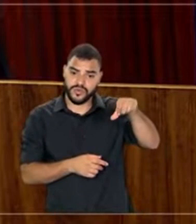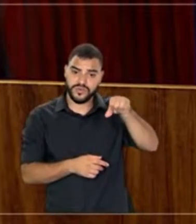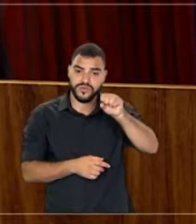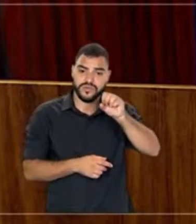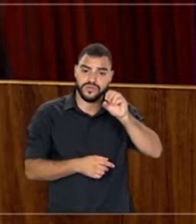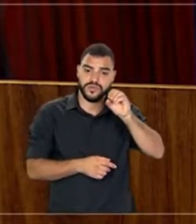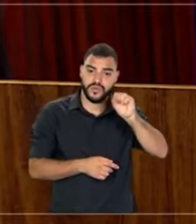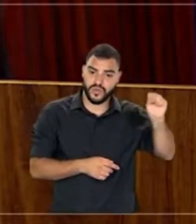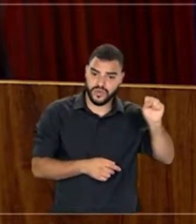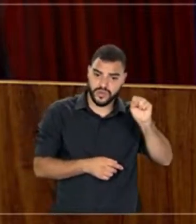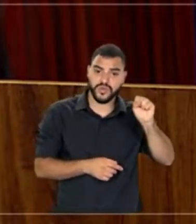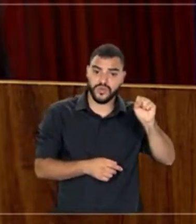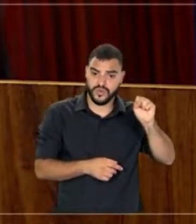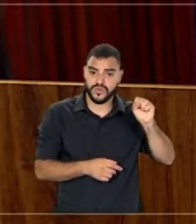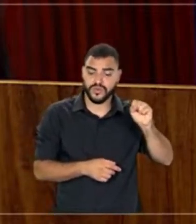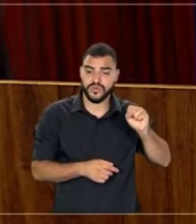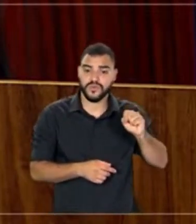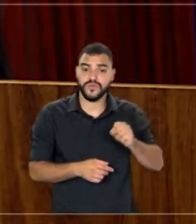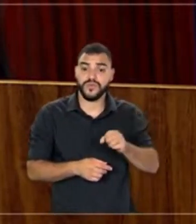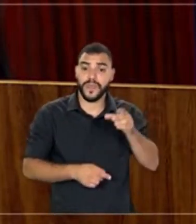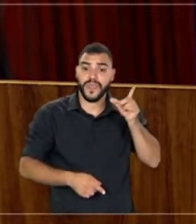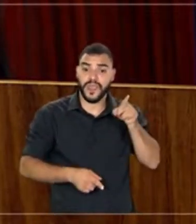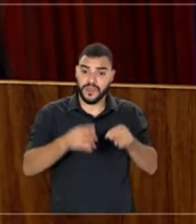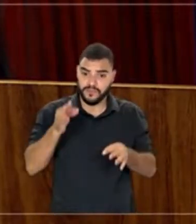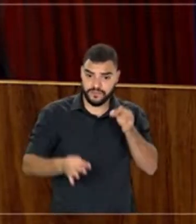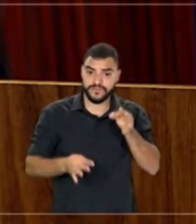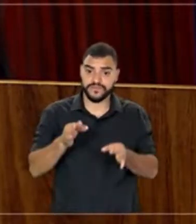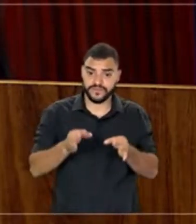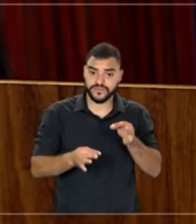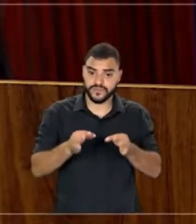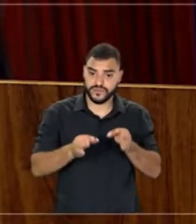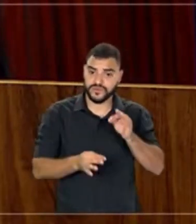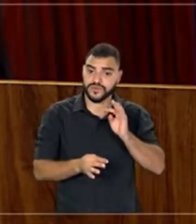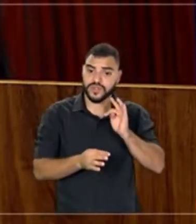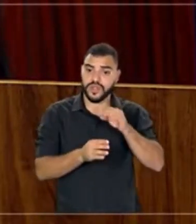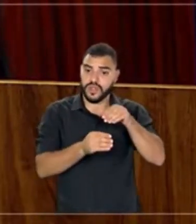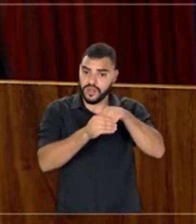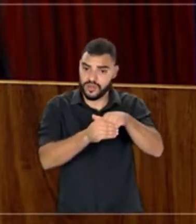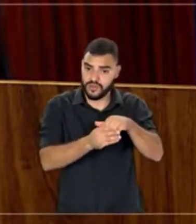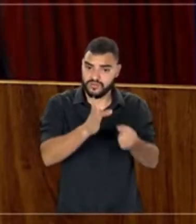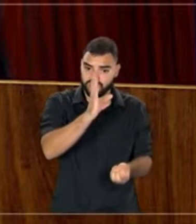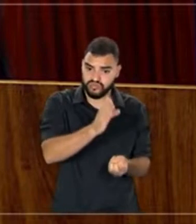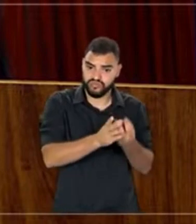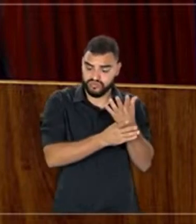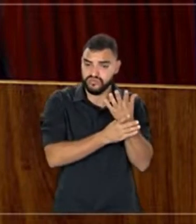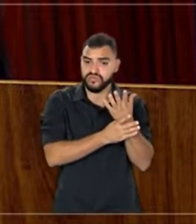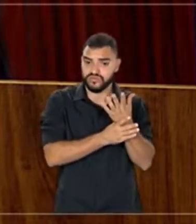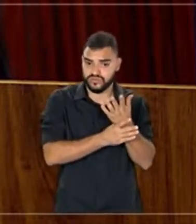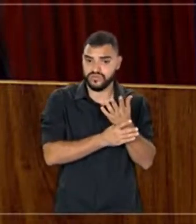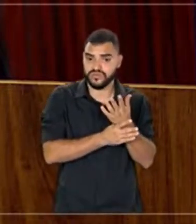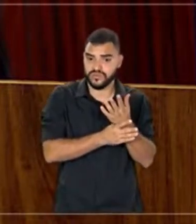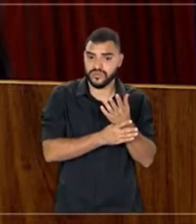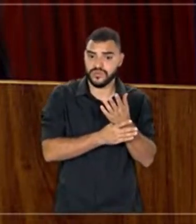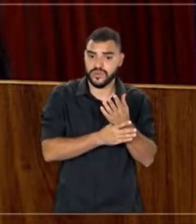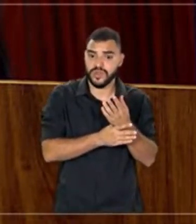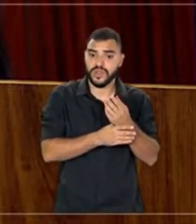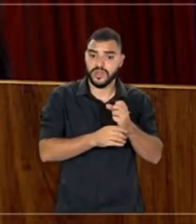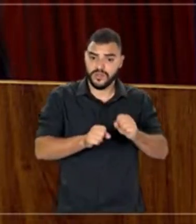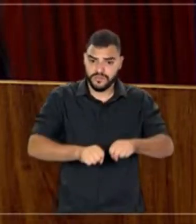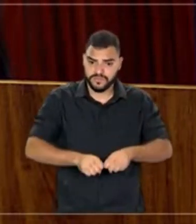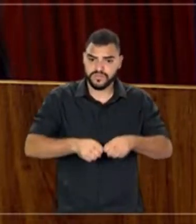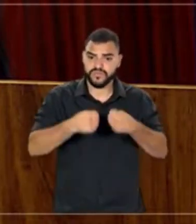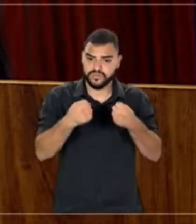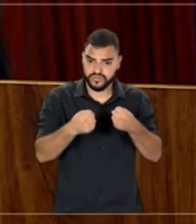1988, consagrou a justiça eleitoral. E o fez fortalecendo a justiça eleitoral